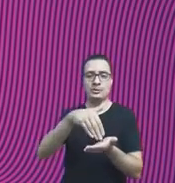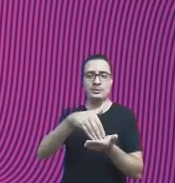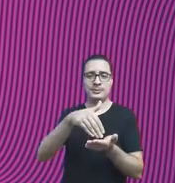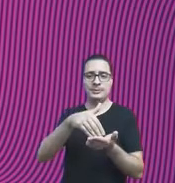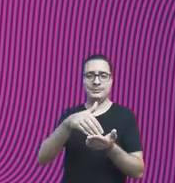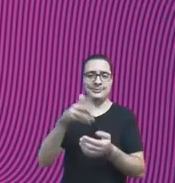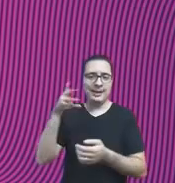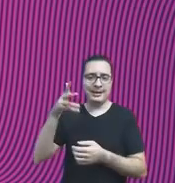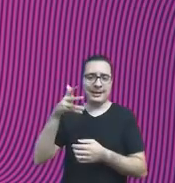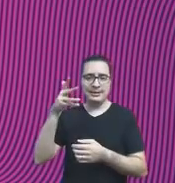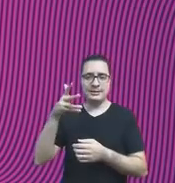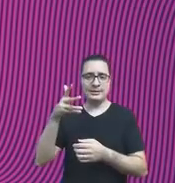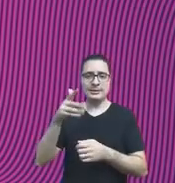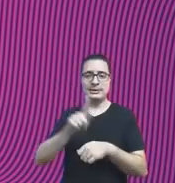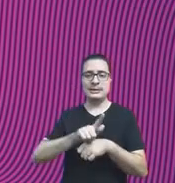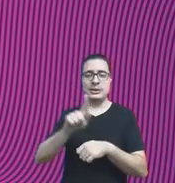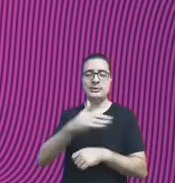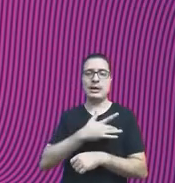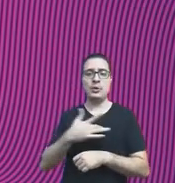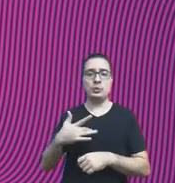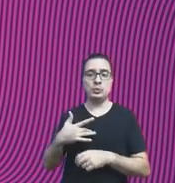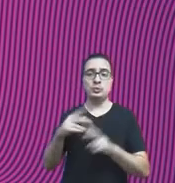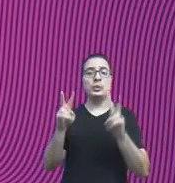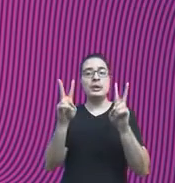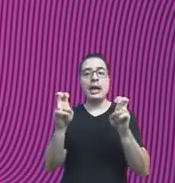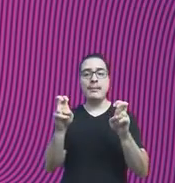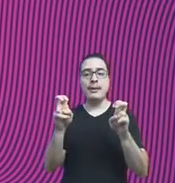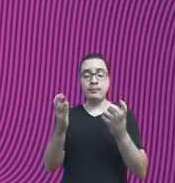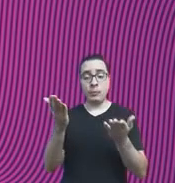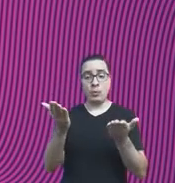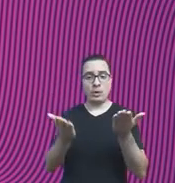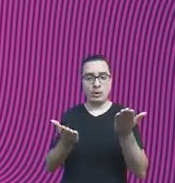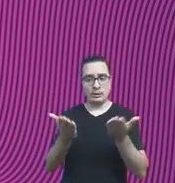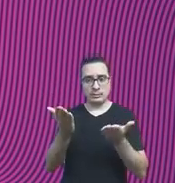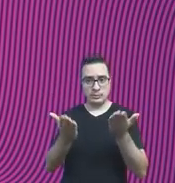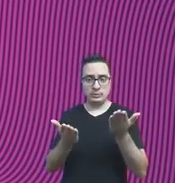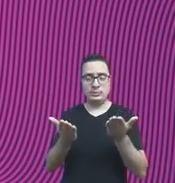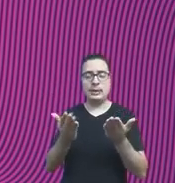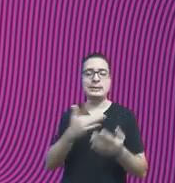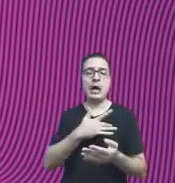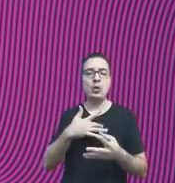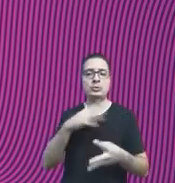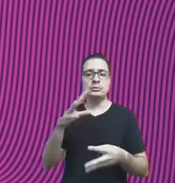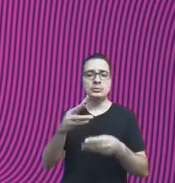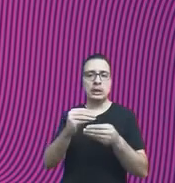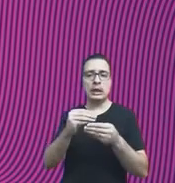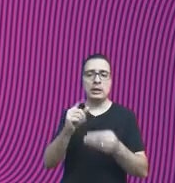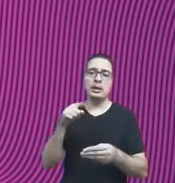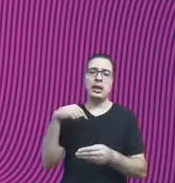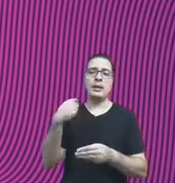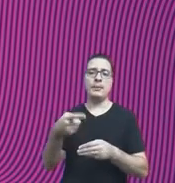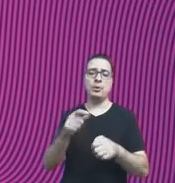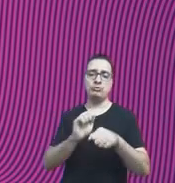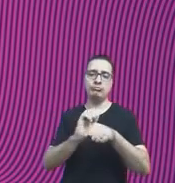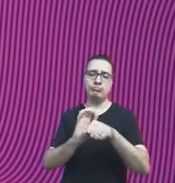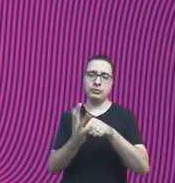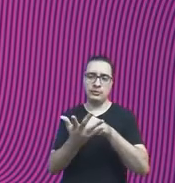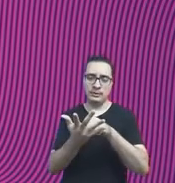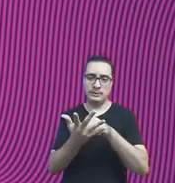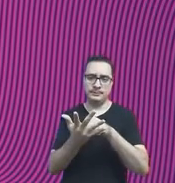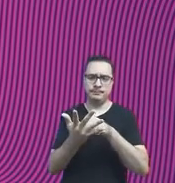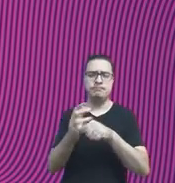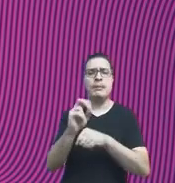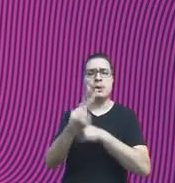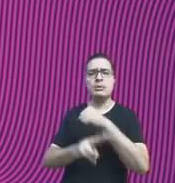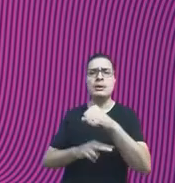com o tema O equilíbrio da saúde suplementar no mundo pós-Covid. A sustentabilidade do setor de saúde é um tema